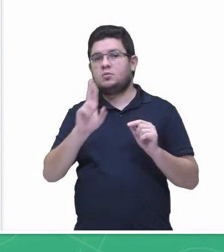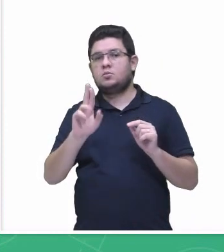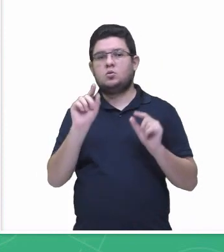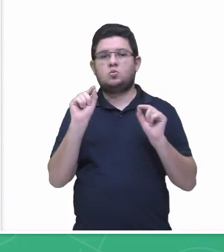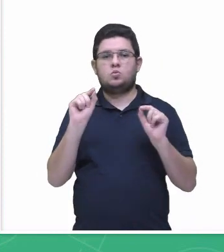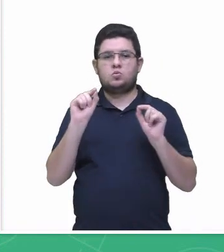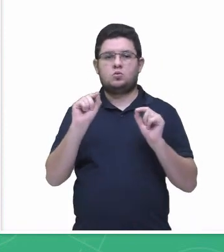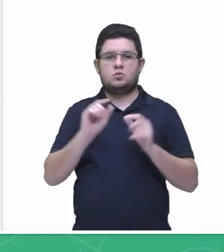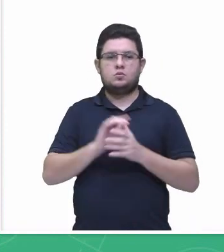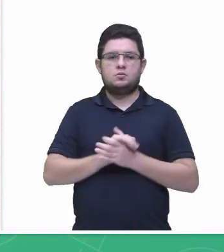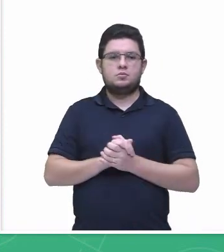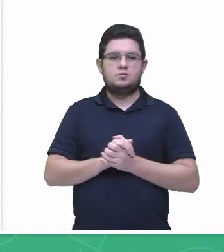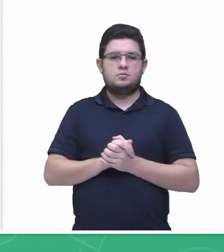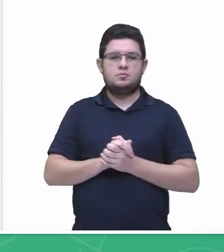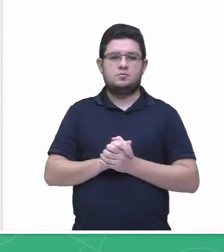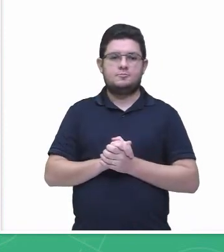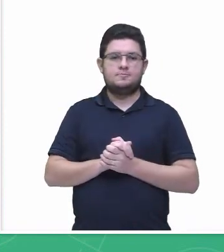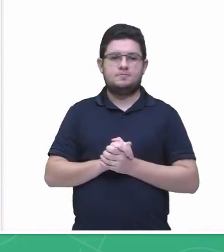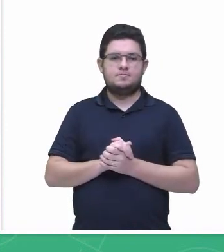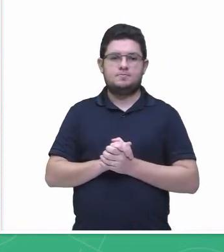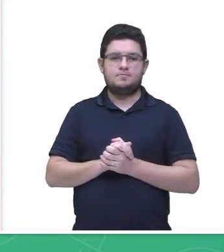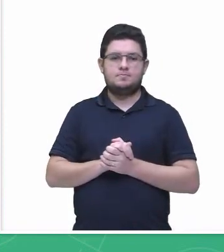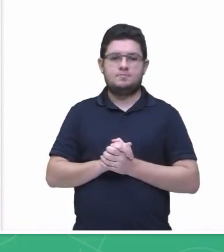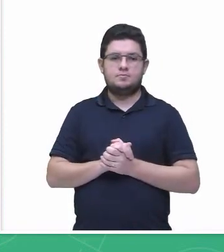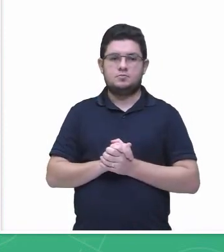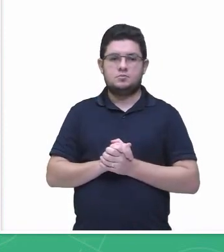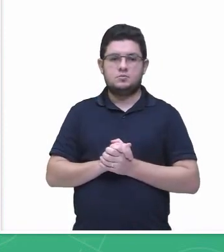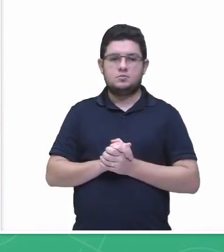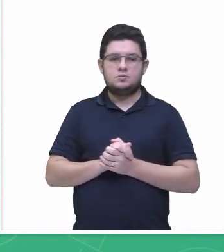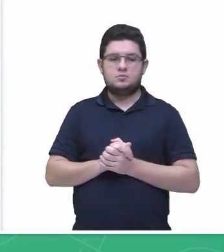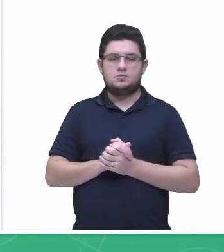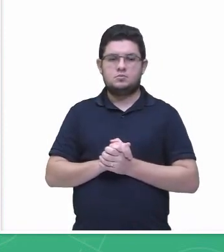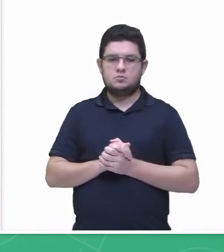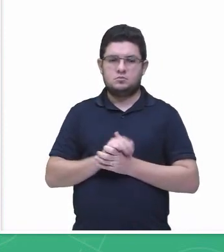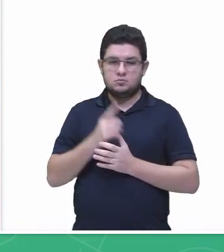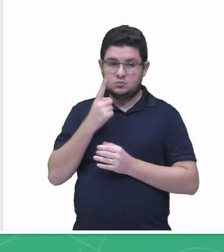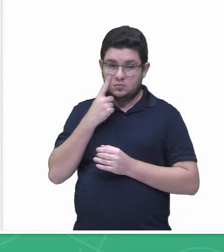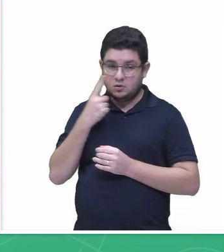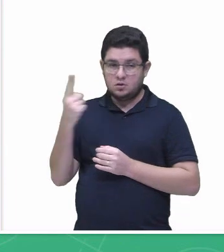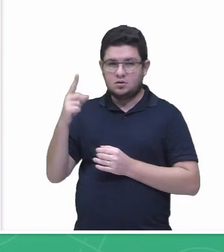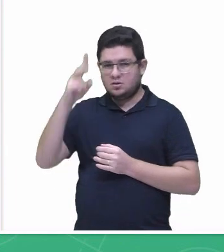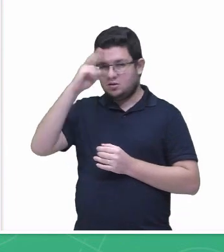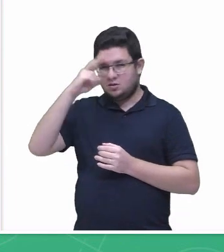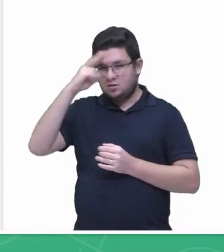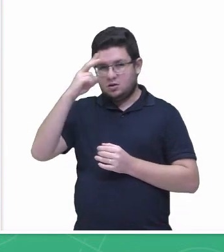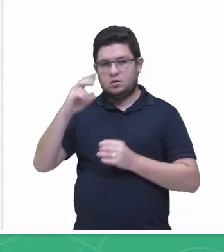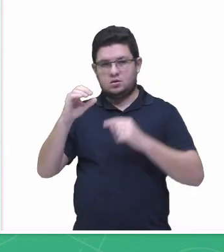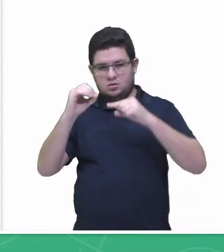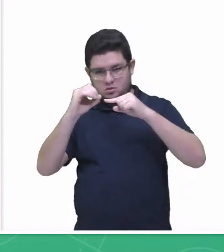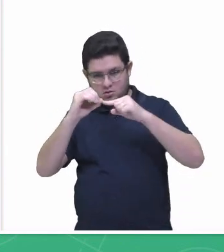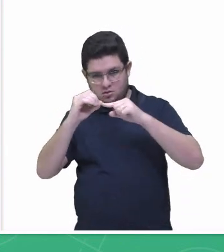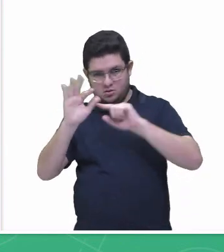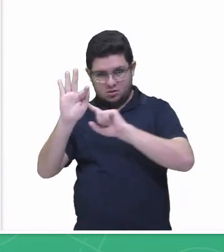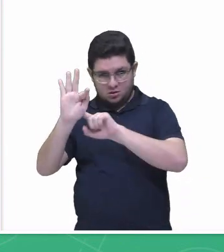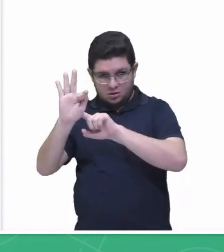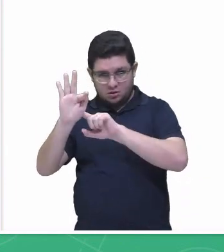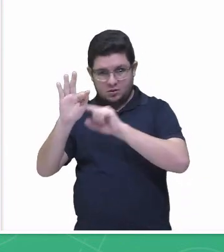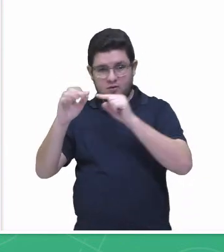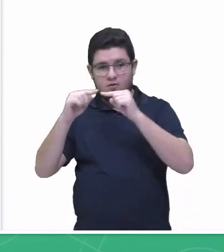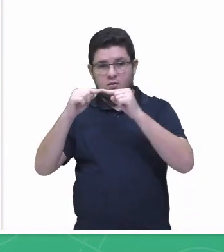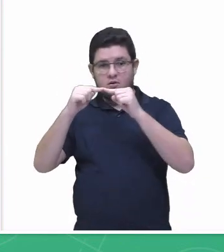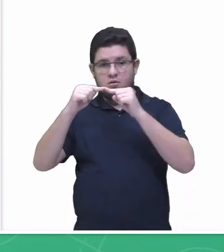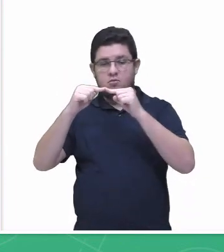questão. Vamos colocar aqui as nossas alternativas com o gabarito. E a resposta é a letra E, menos